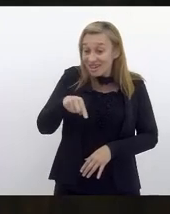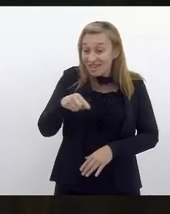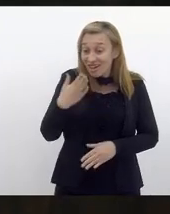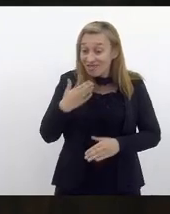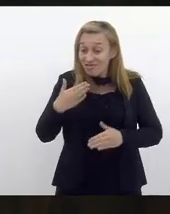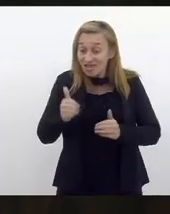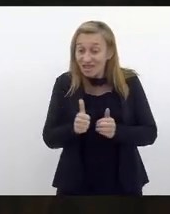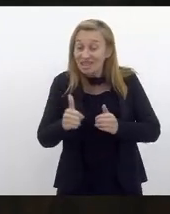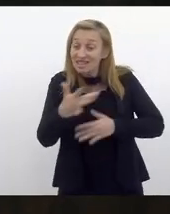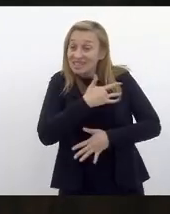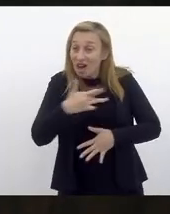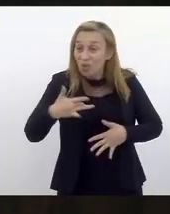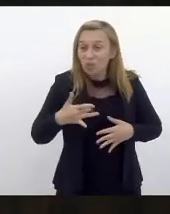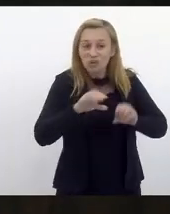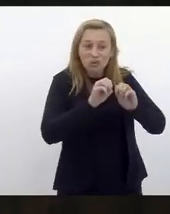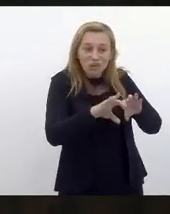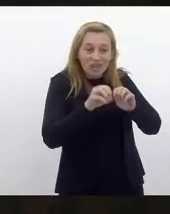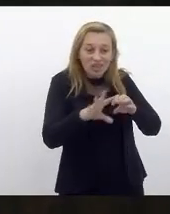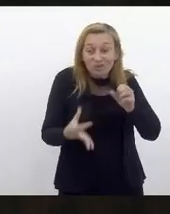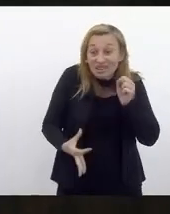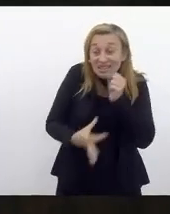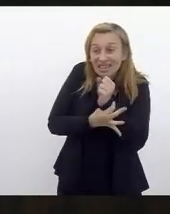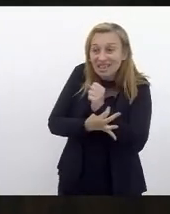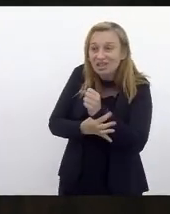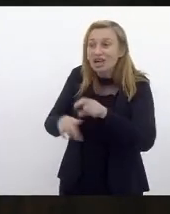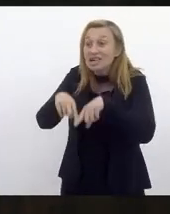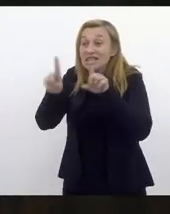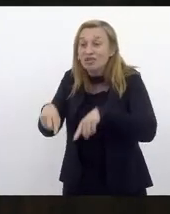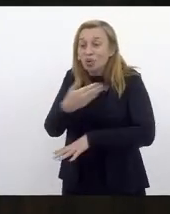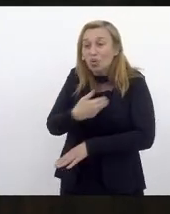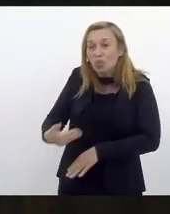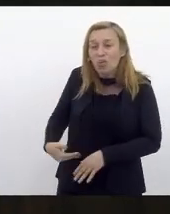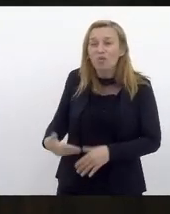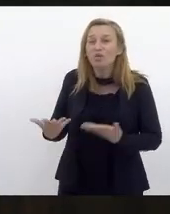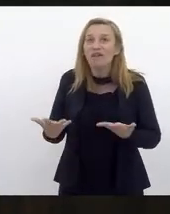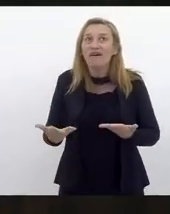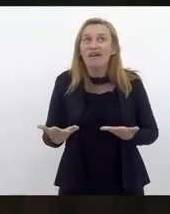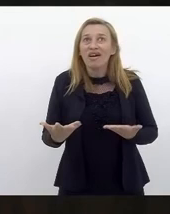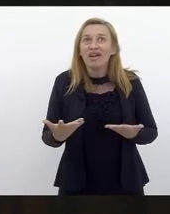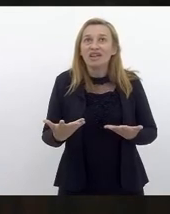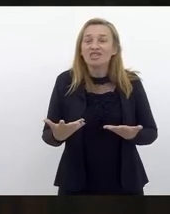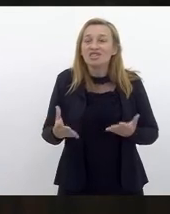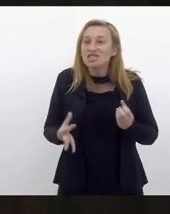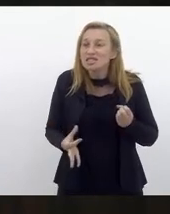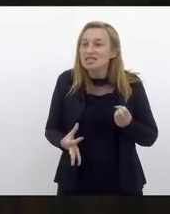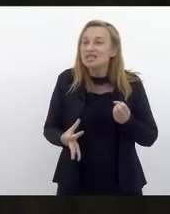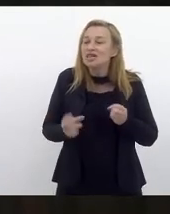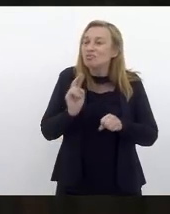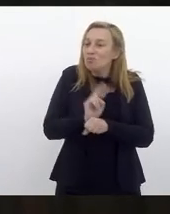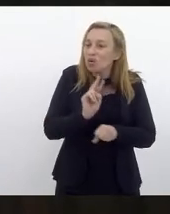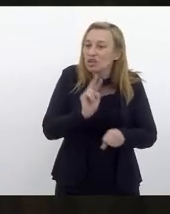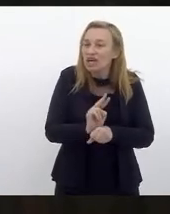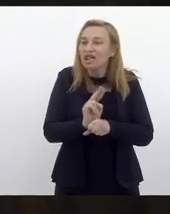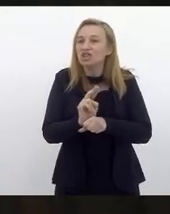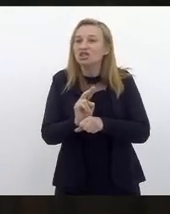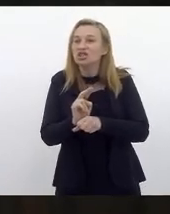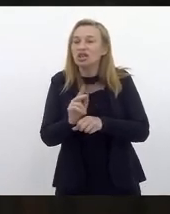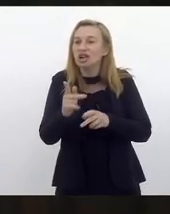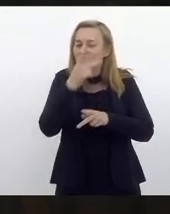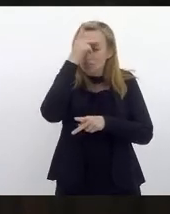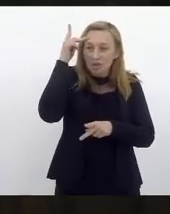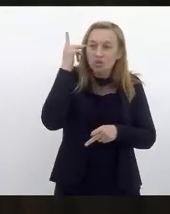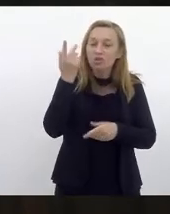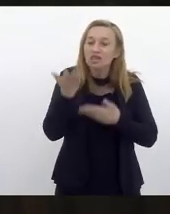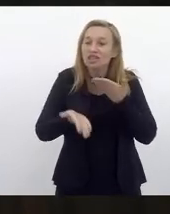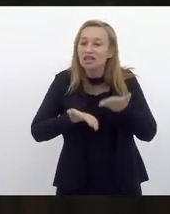saúde, educação, segurança, servidores públicos que protegem os cidadãos, servidores públicos que